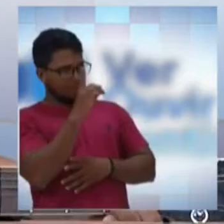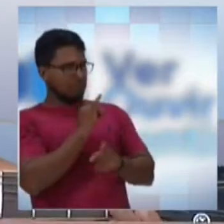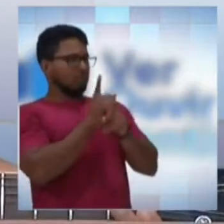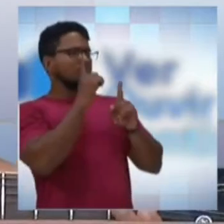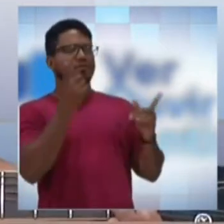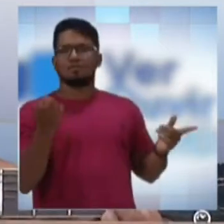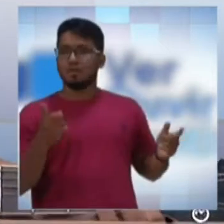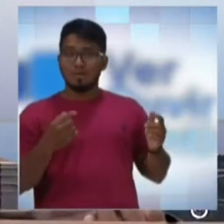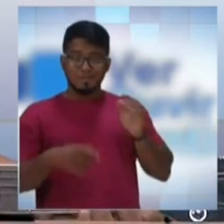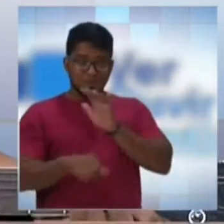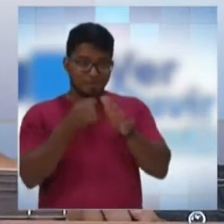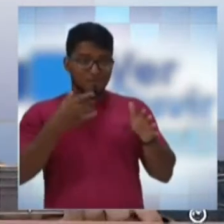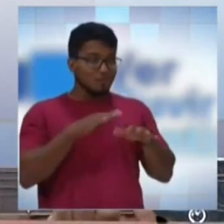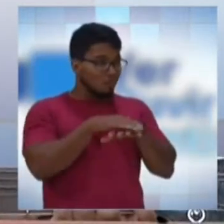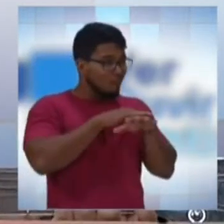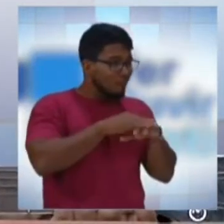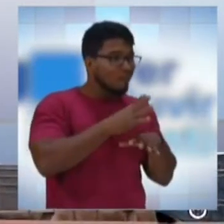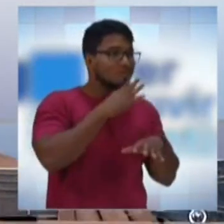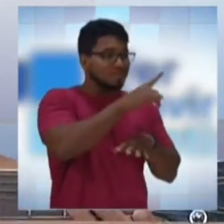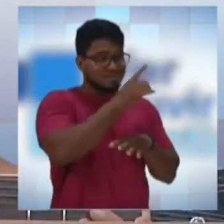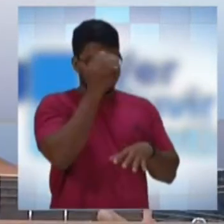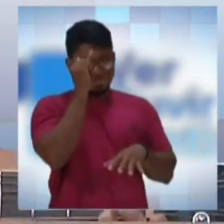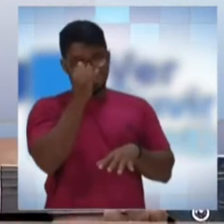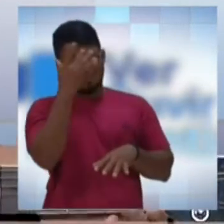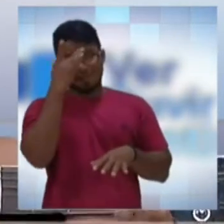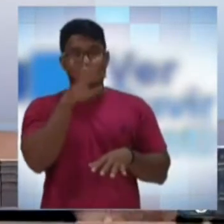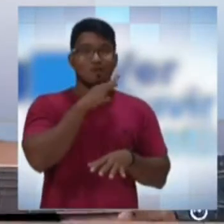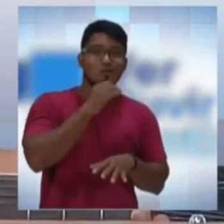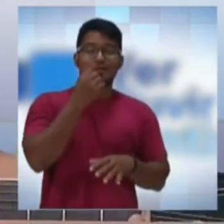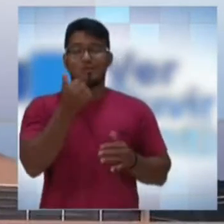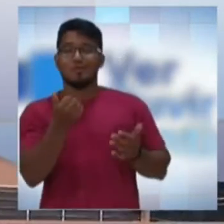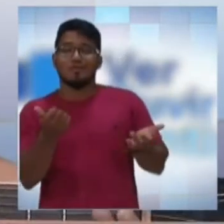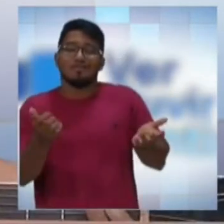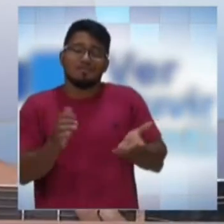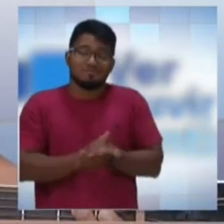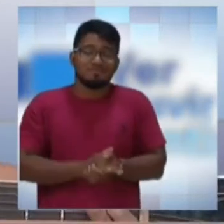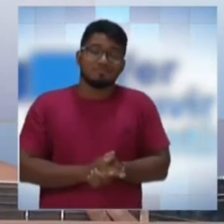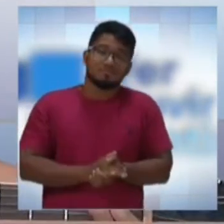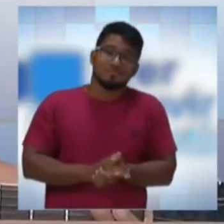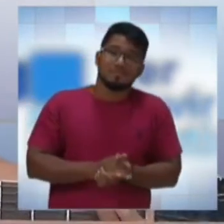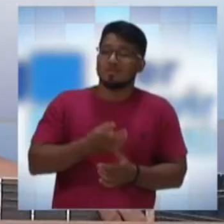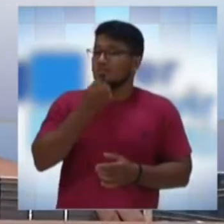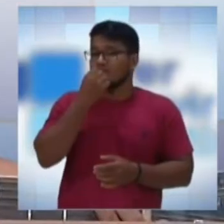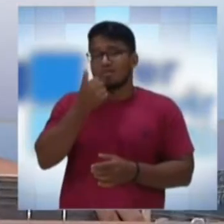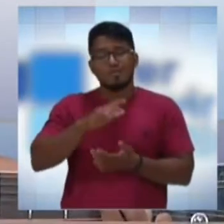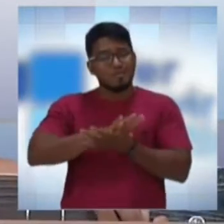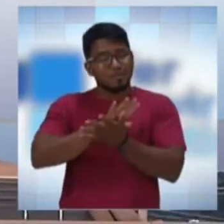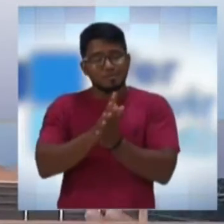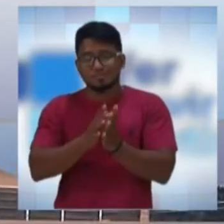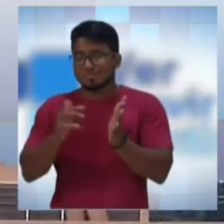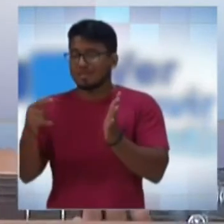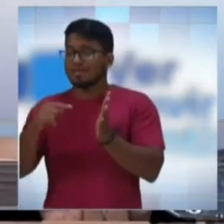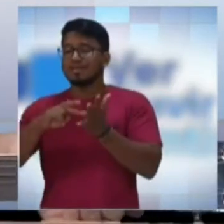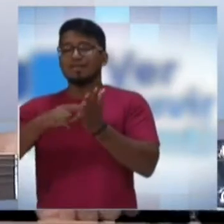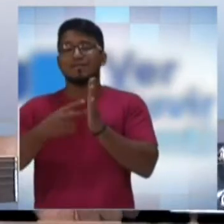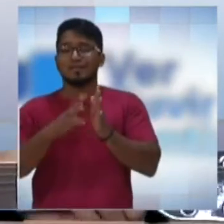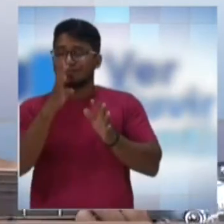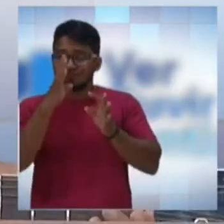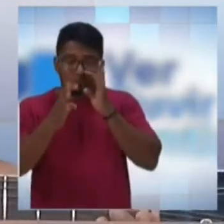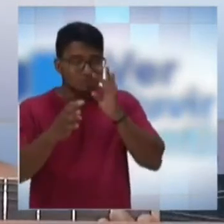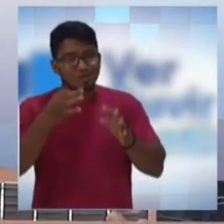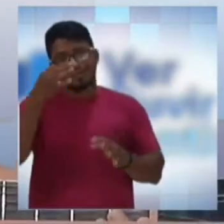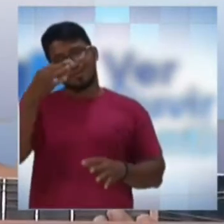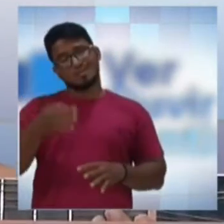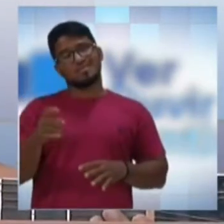sem o conhecimento, sem pelo menos eu tentar conhecê-la, né? Isso. Então, esse é o preconceito. E isso não é bom, porque a gente acaba